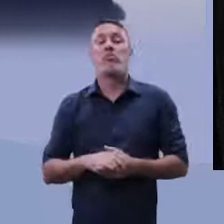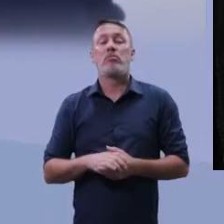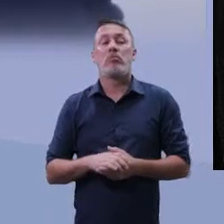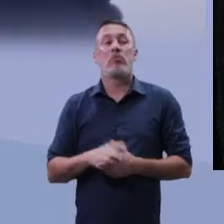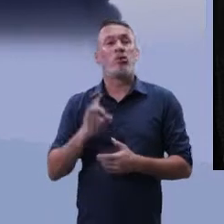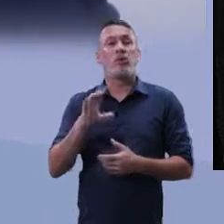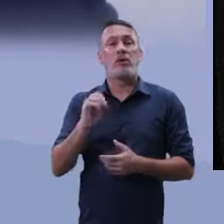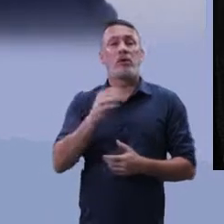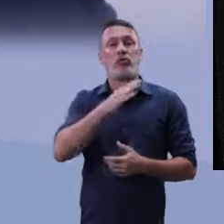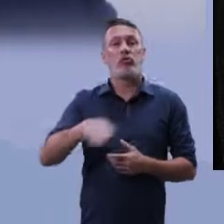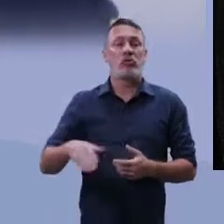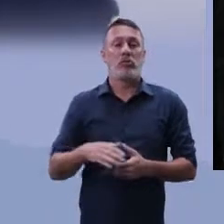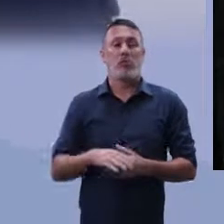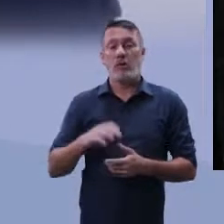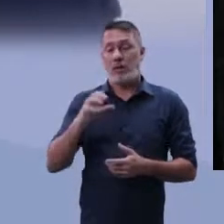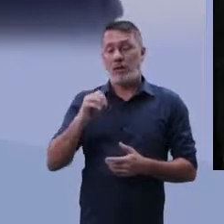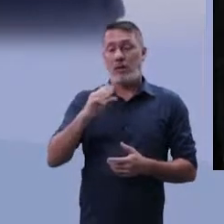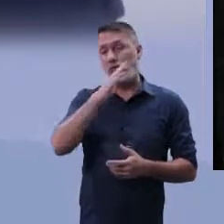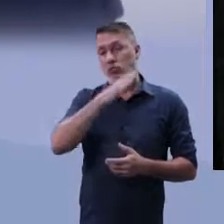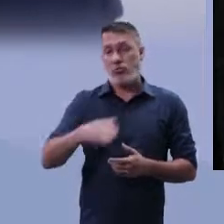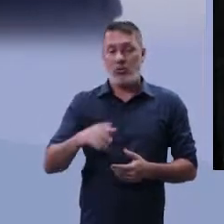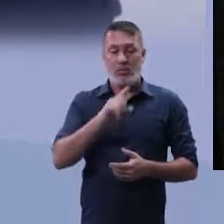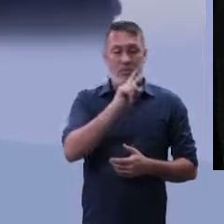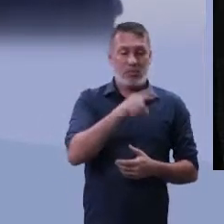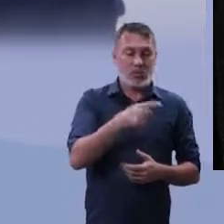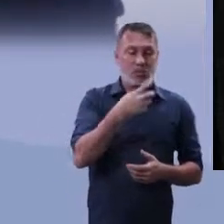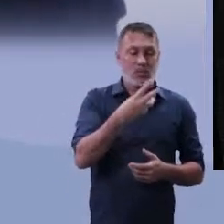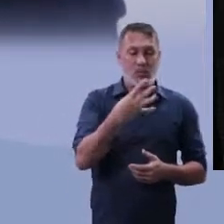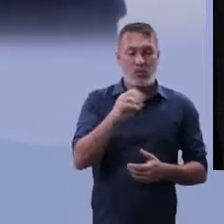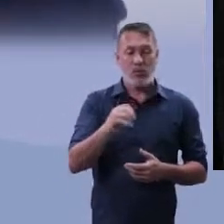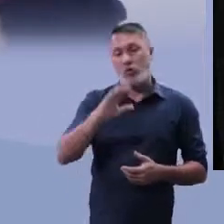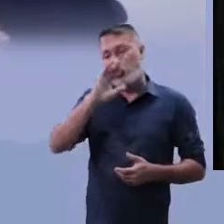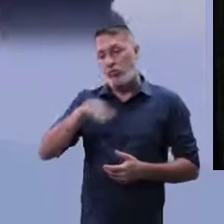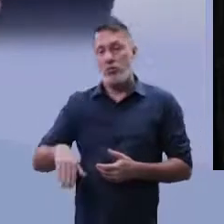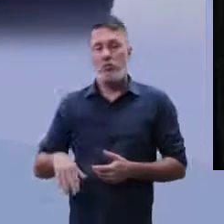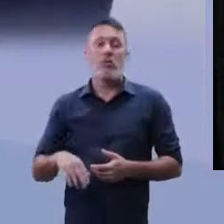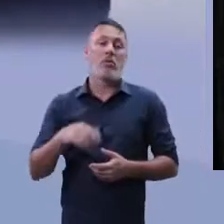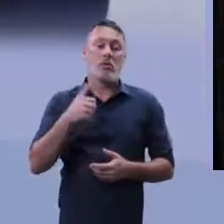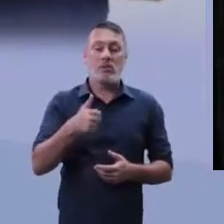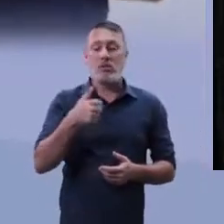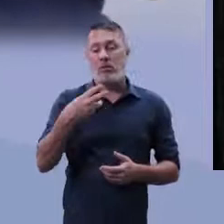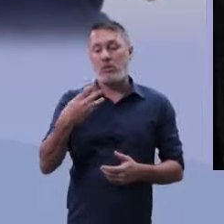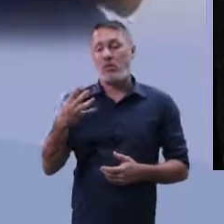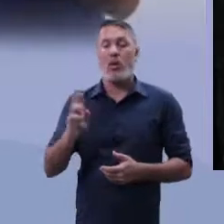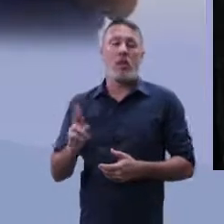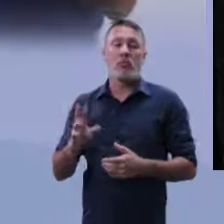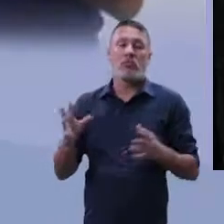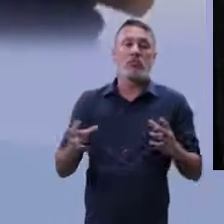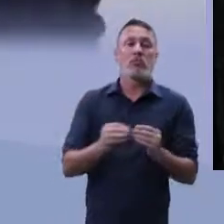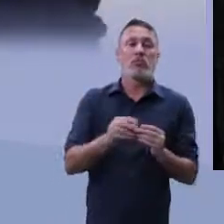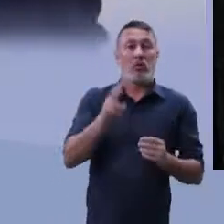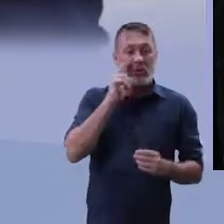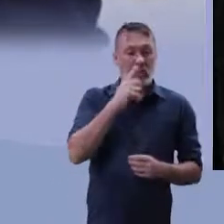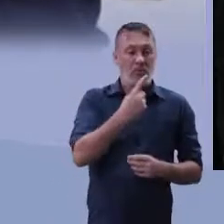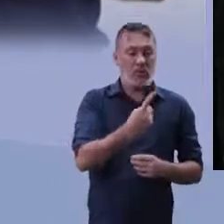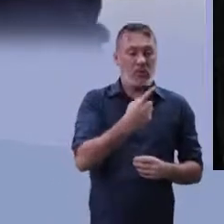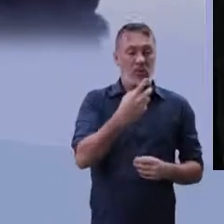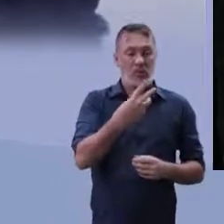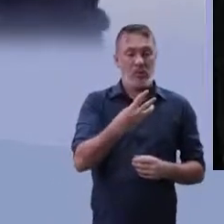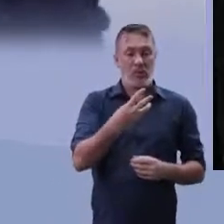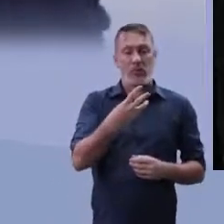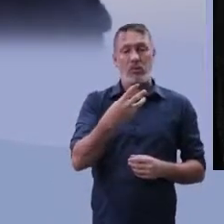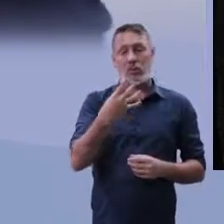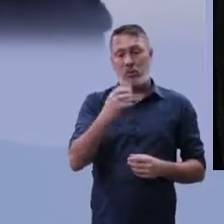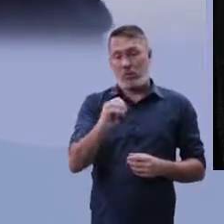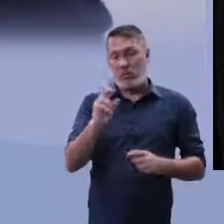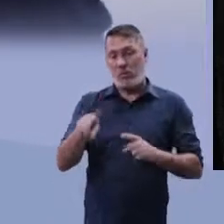dividir por 10. Dividir por 10 é só cortar um zero. Cortou um zerinho do 1.340, você vai ter 134. E aí você vai